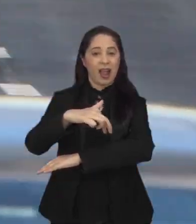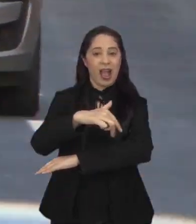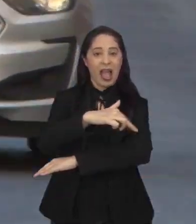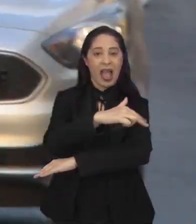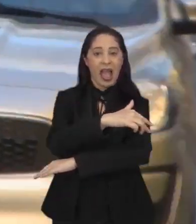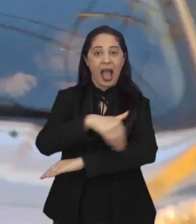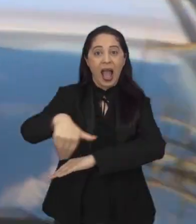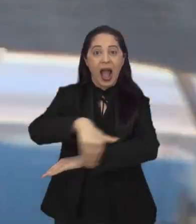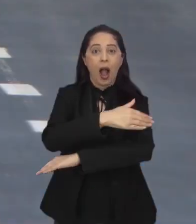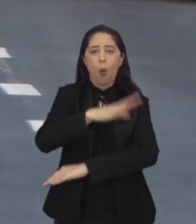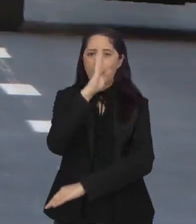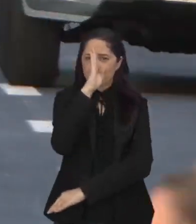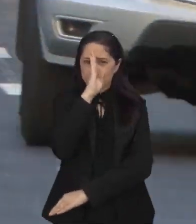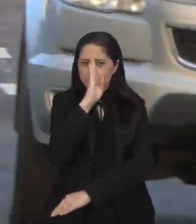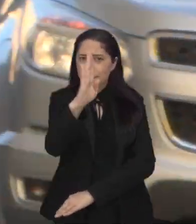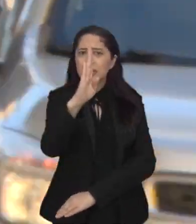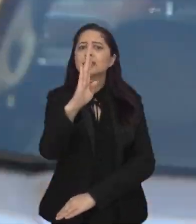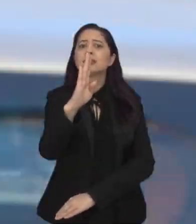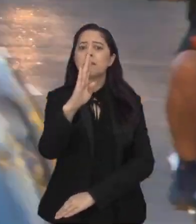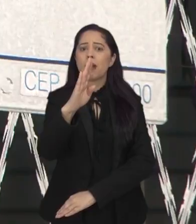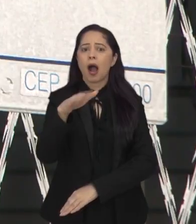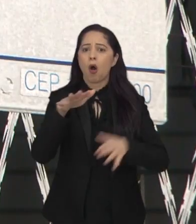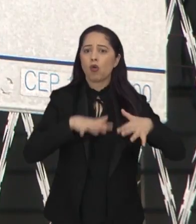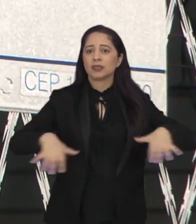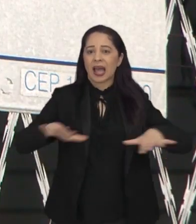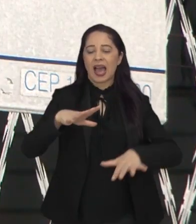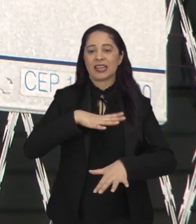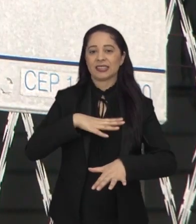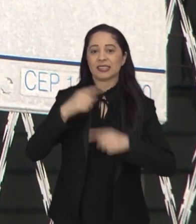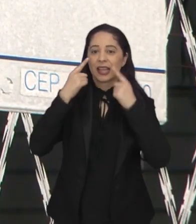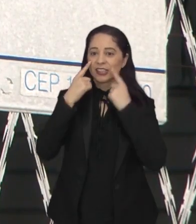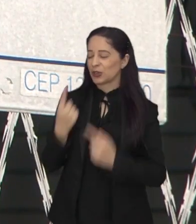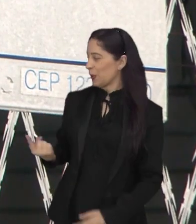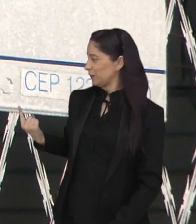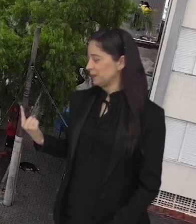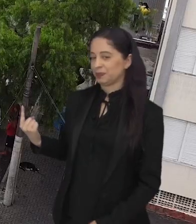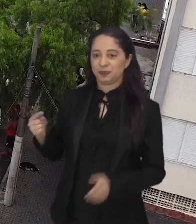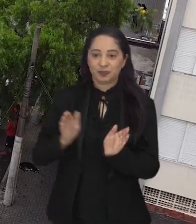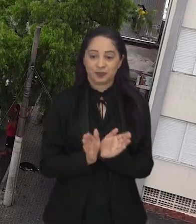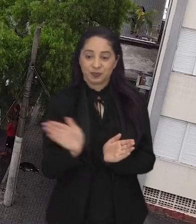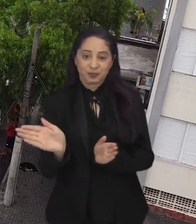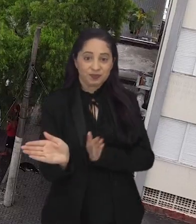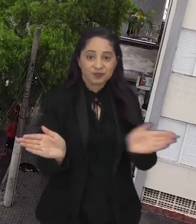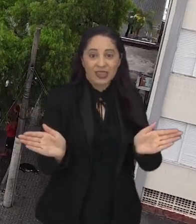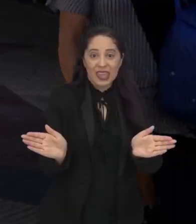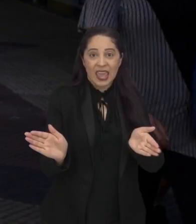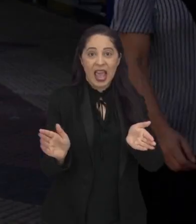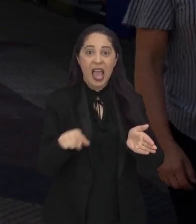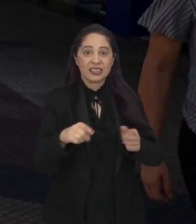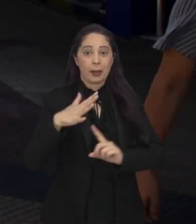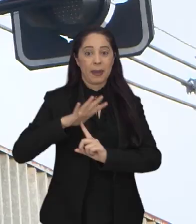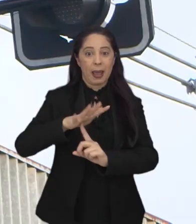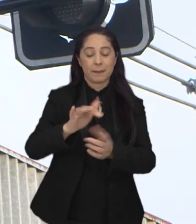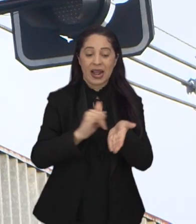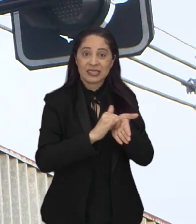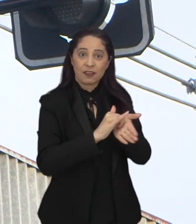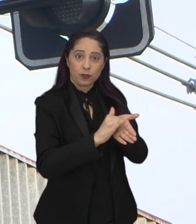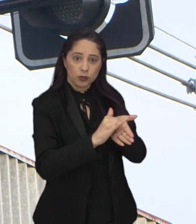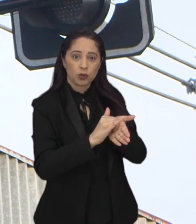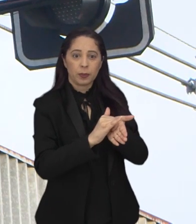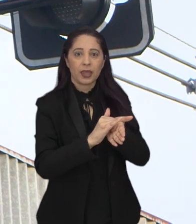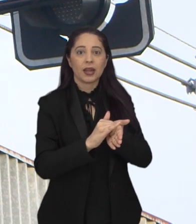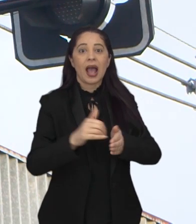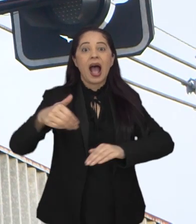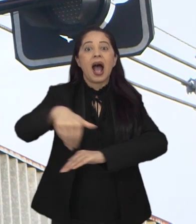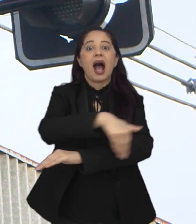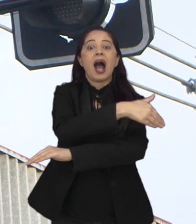dos principais corredores viários da região, que conecta a Rua Vilaça, Praça Afonso Pena e Calçadão. E o nome da